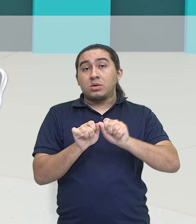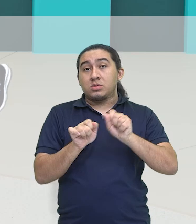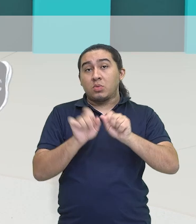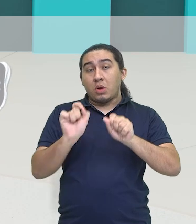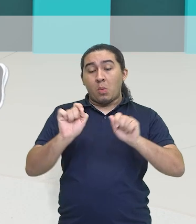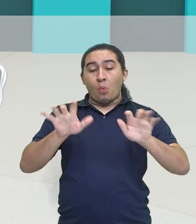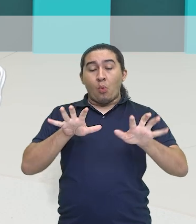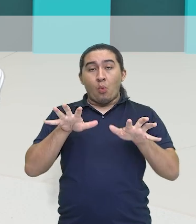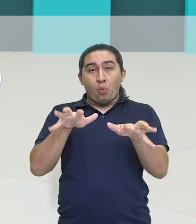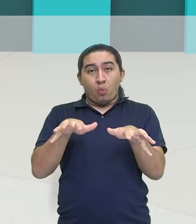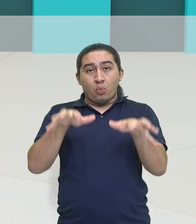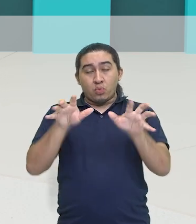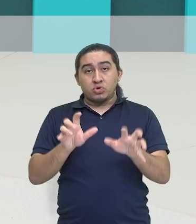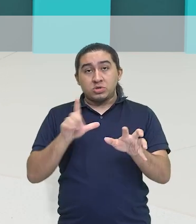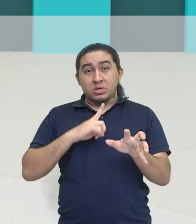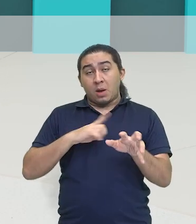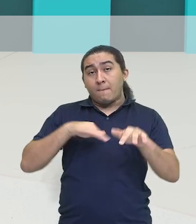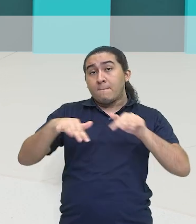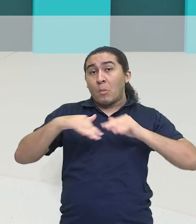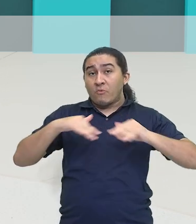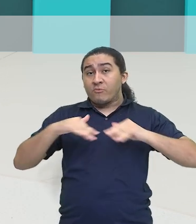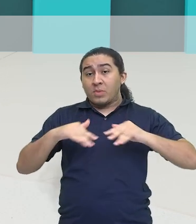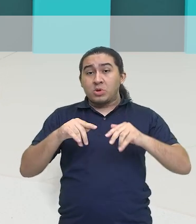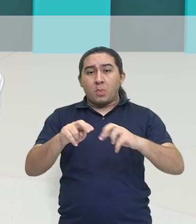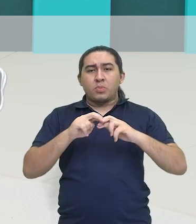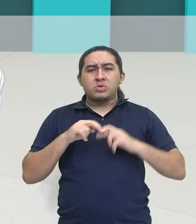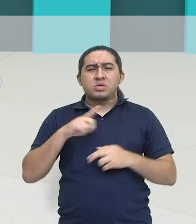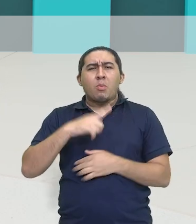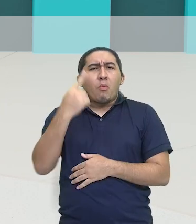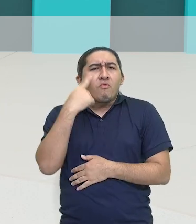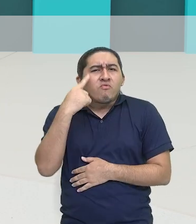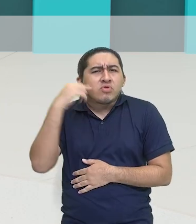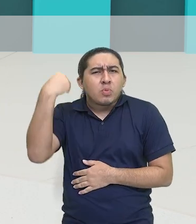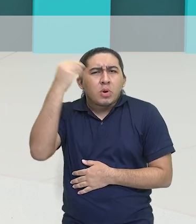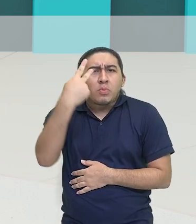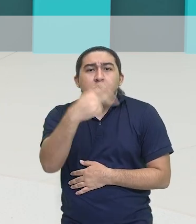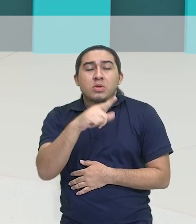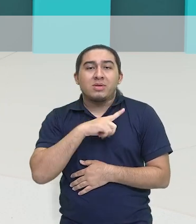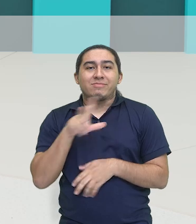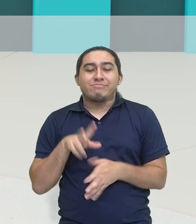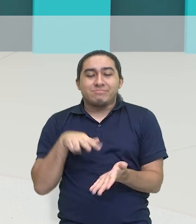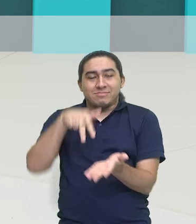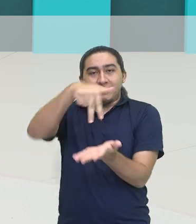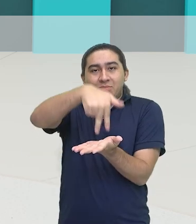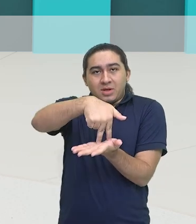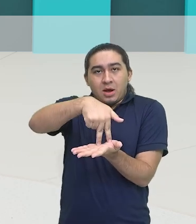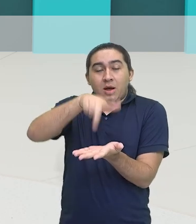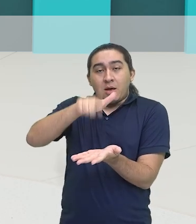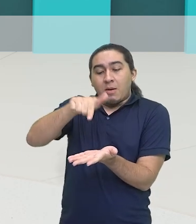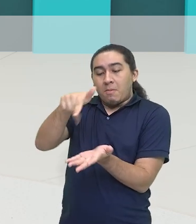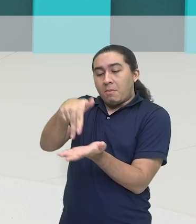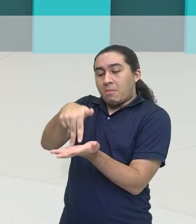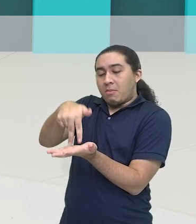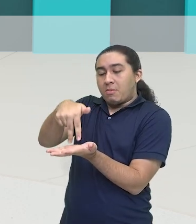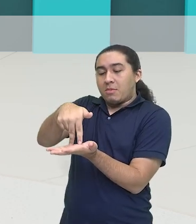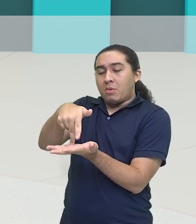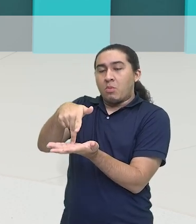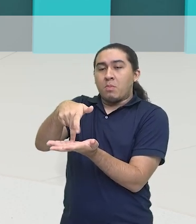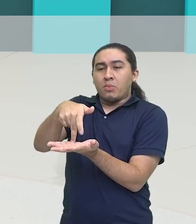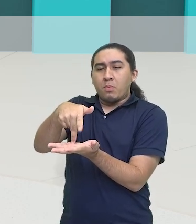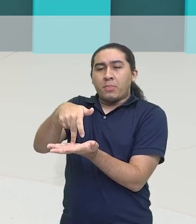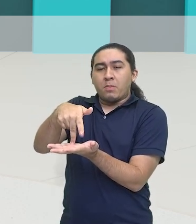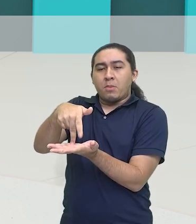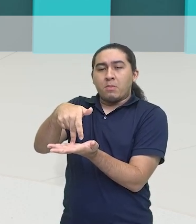extensão do quadril. É por isso que quando a gente faz assim, experimentem aí vocês também. Levanta aí todo mundo, levanta todo mundo e